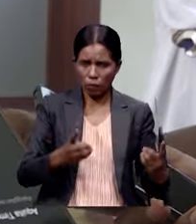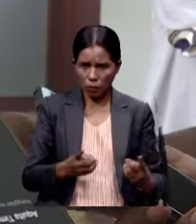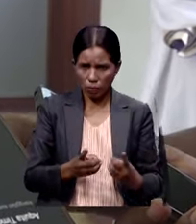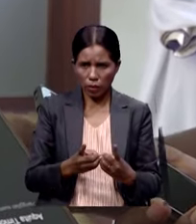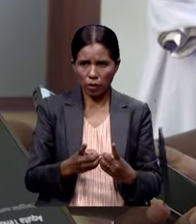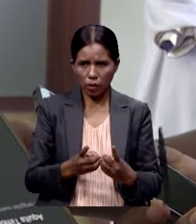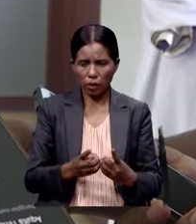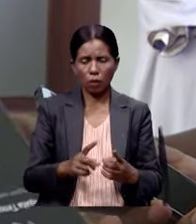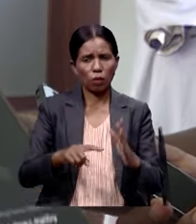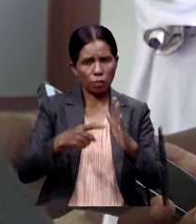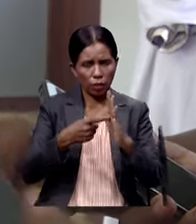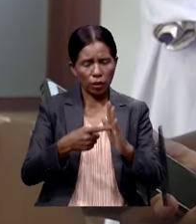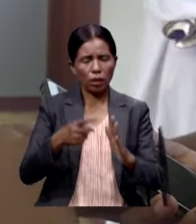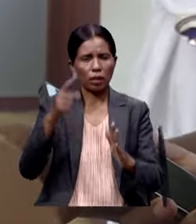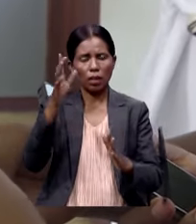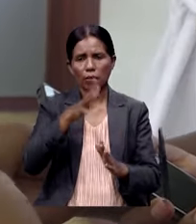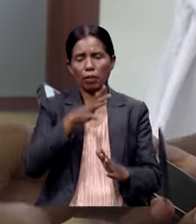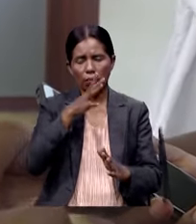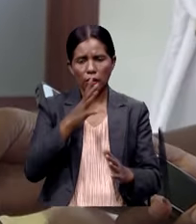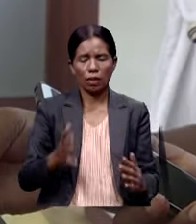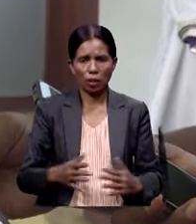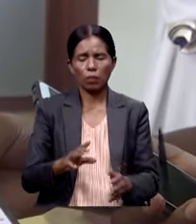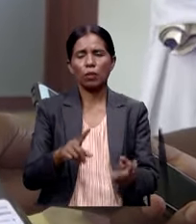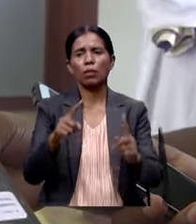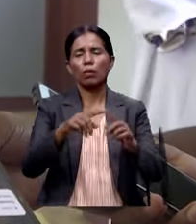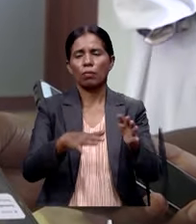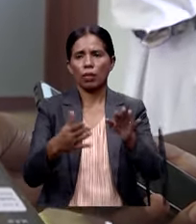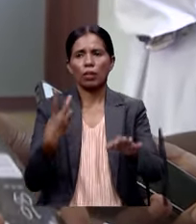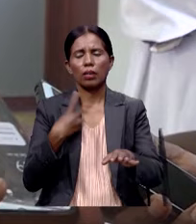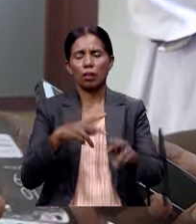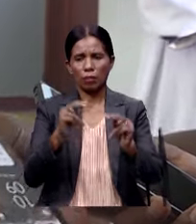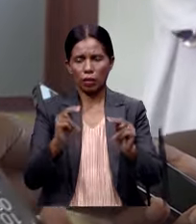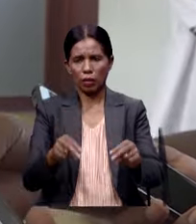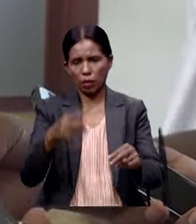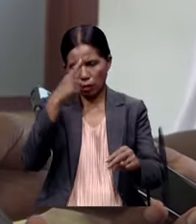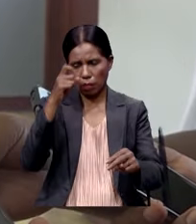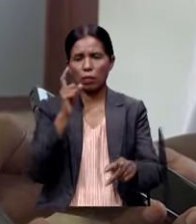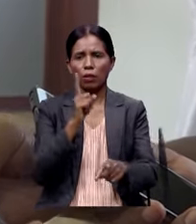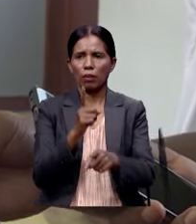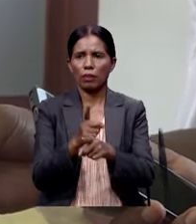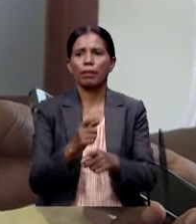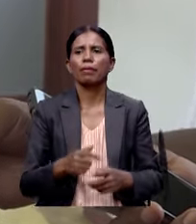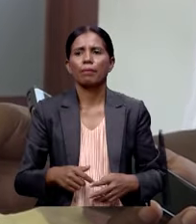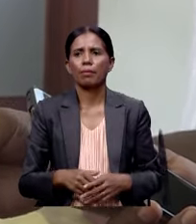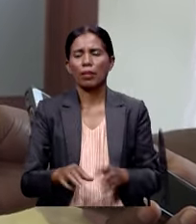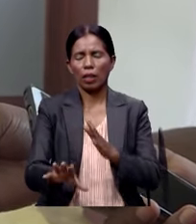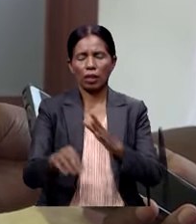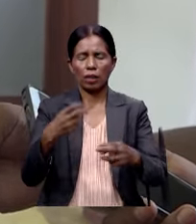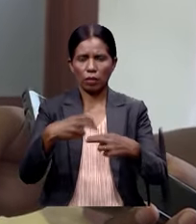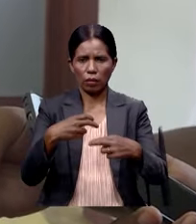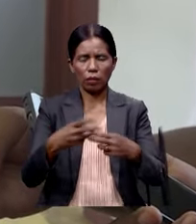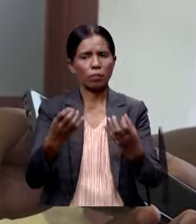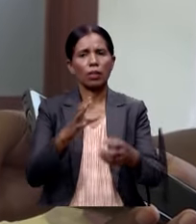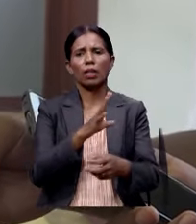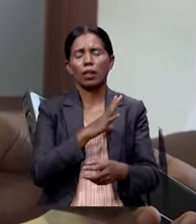keras wai ira ini ina ne konotak to omate ane kona ita ba hospital ita persisa tep tamba ne loj duni hetan desafio barak mai be